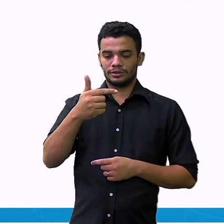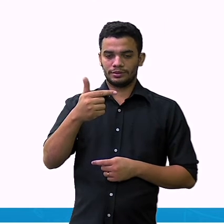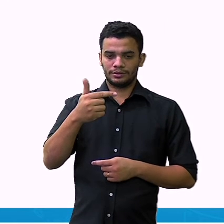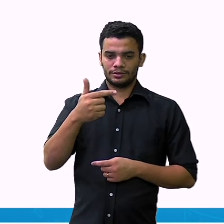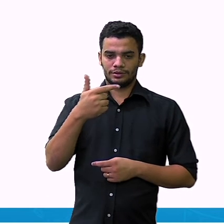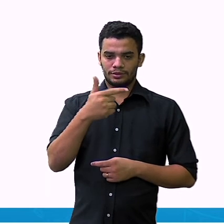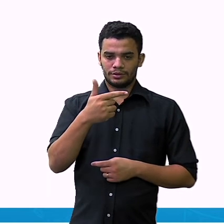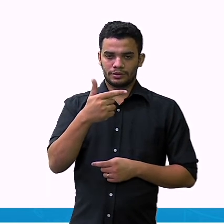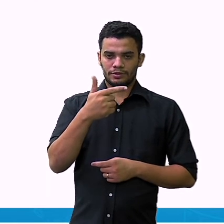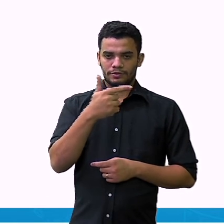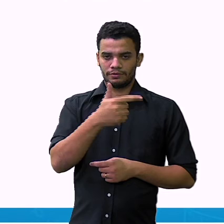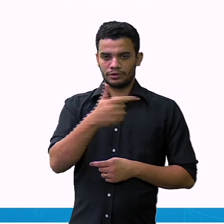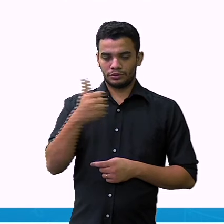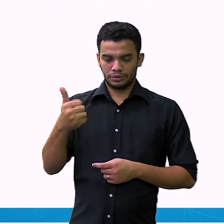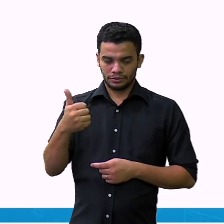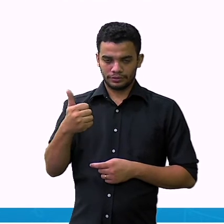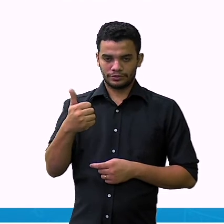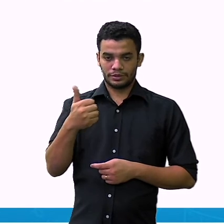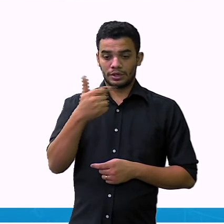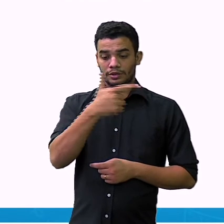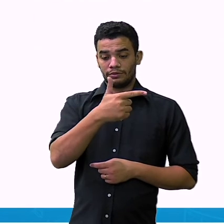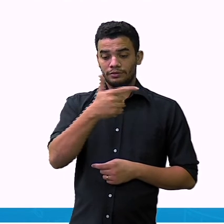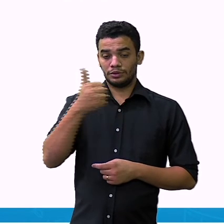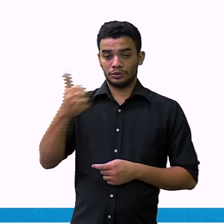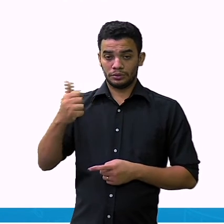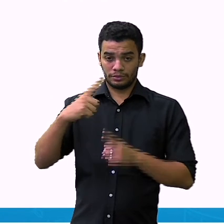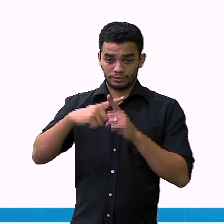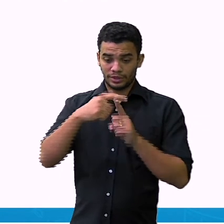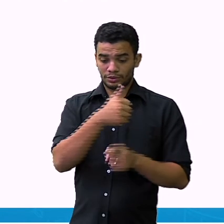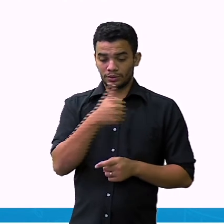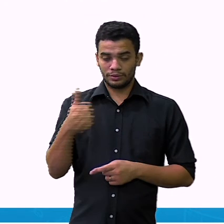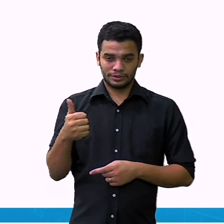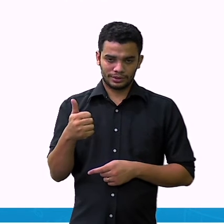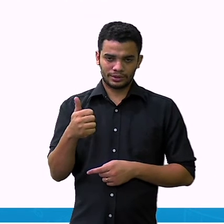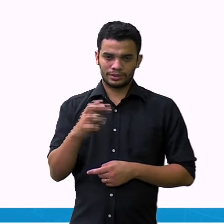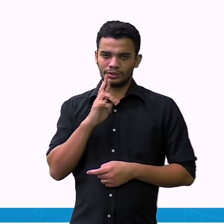11, 32 carros.